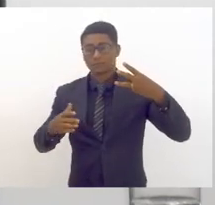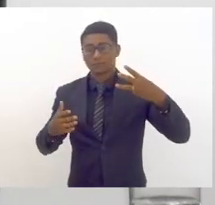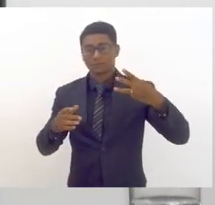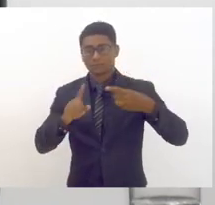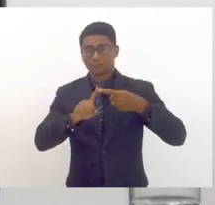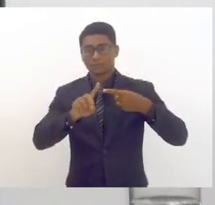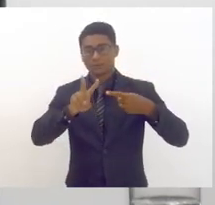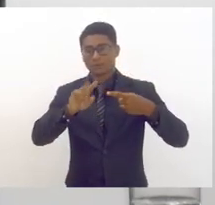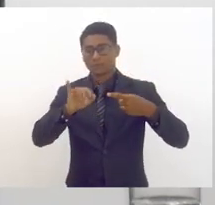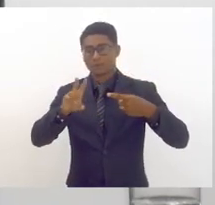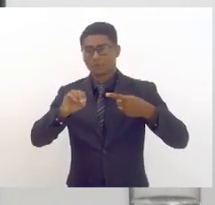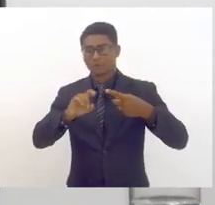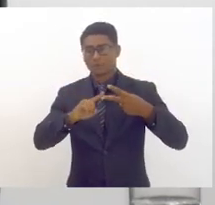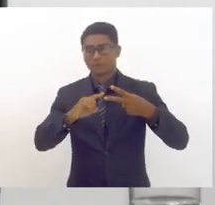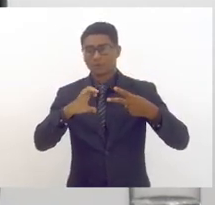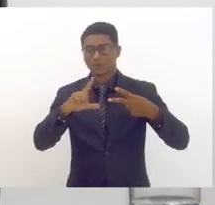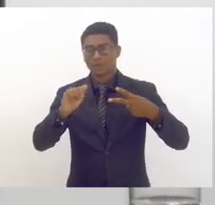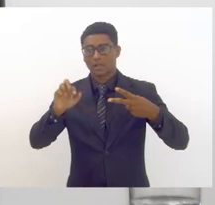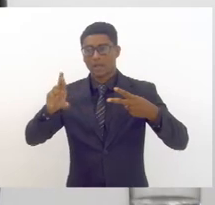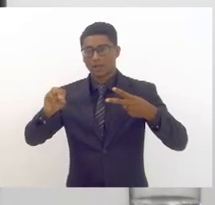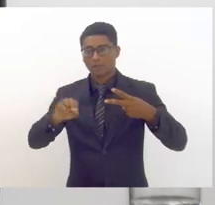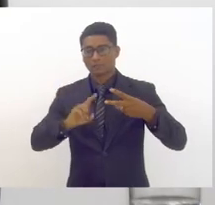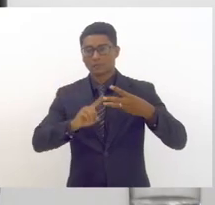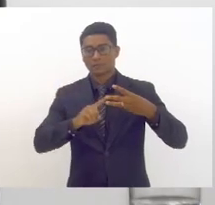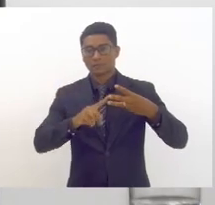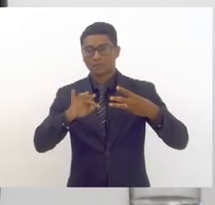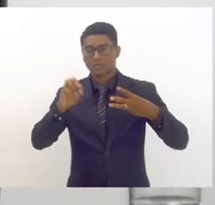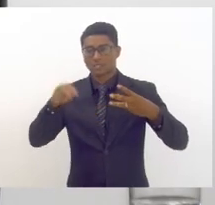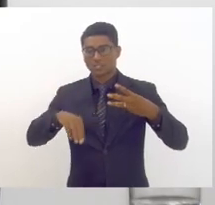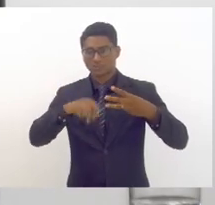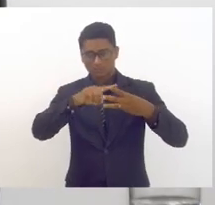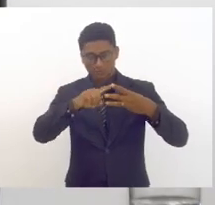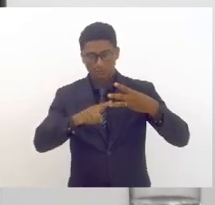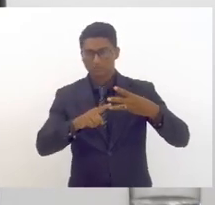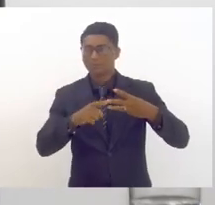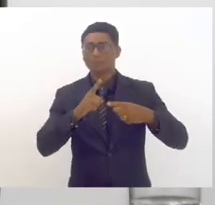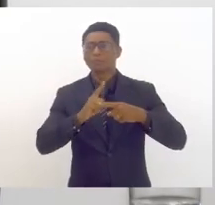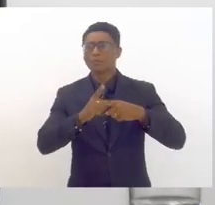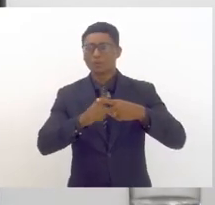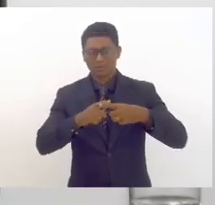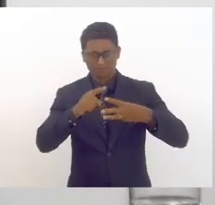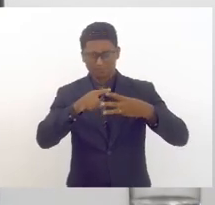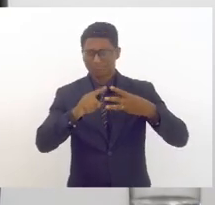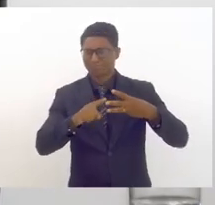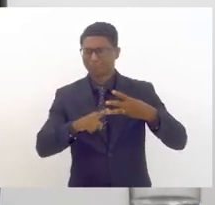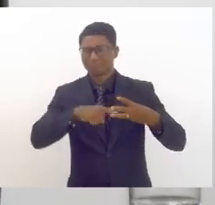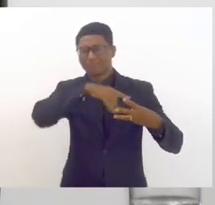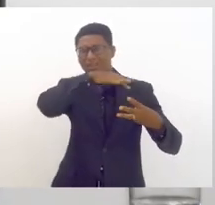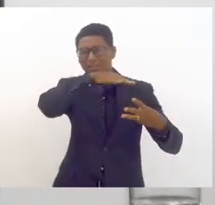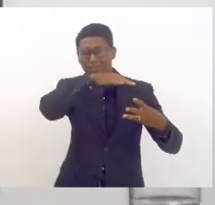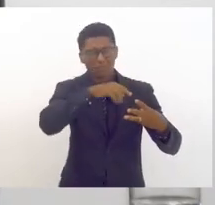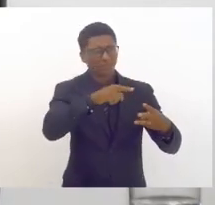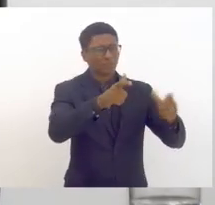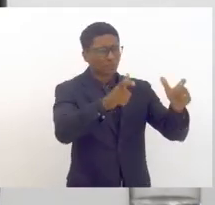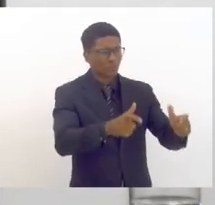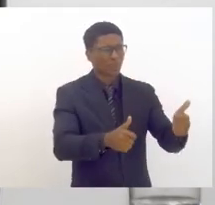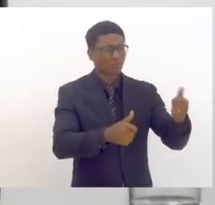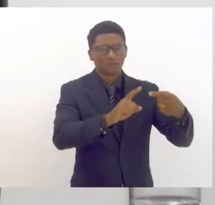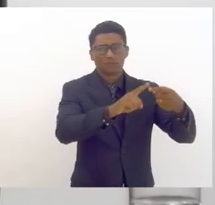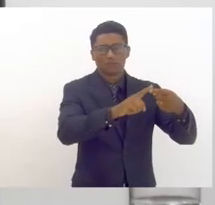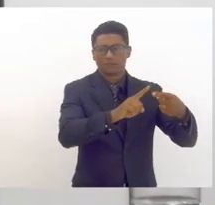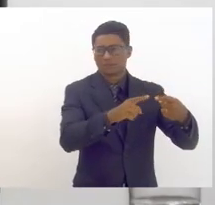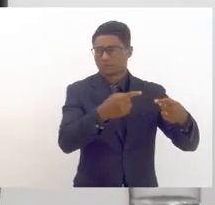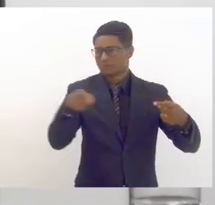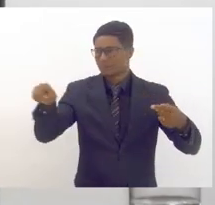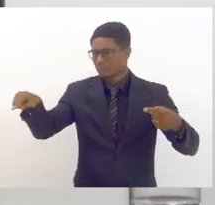Vivo, uso a Claro, uso a TIM. Por quê? Porque não funciona. Num lugar funciona uma, na outra não funciona.